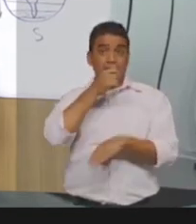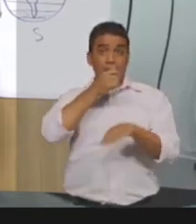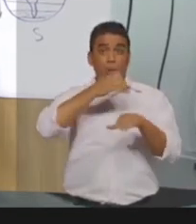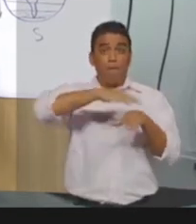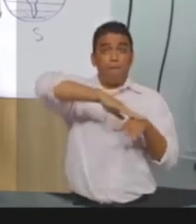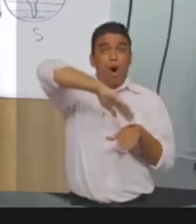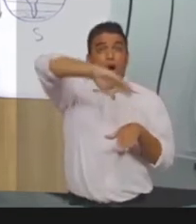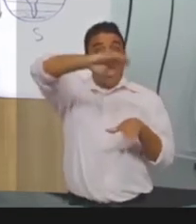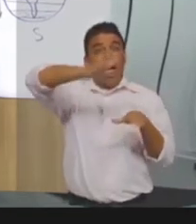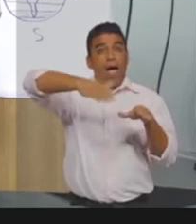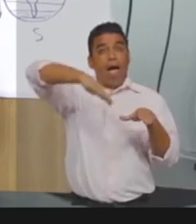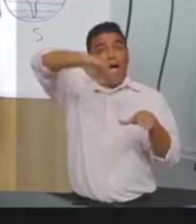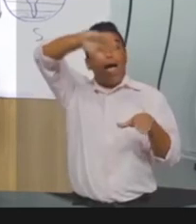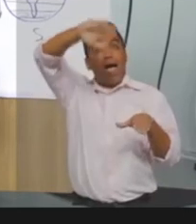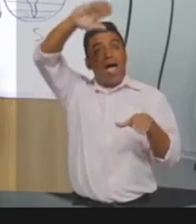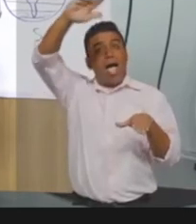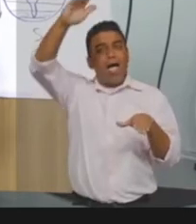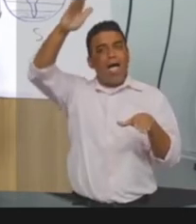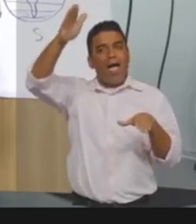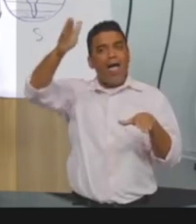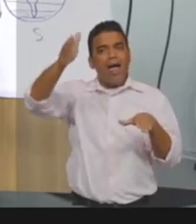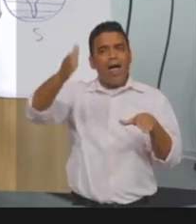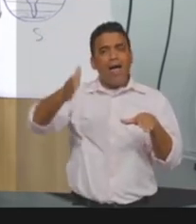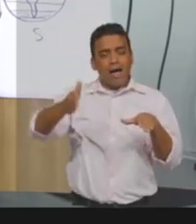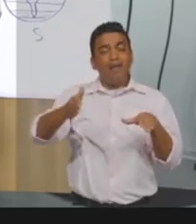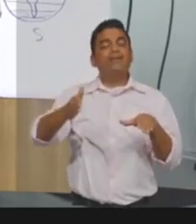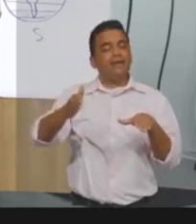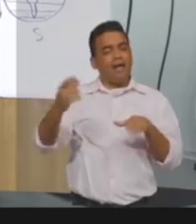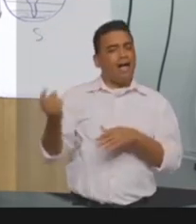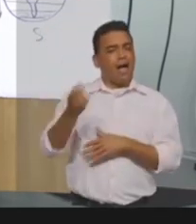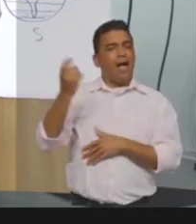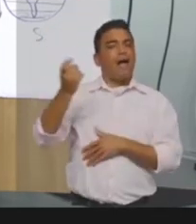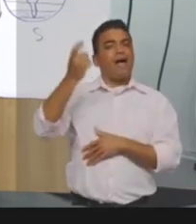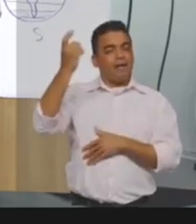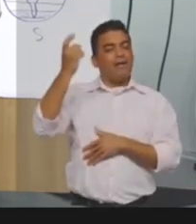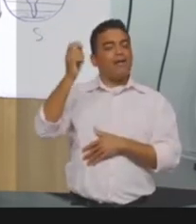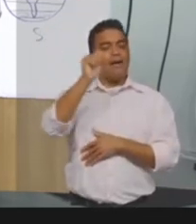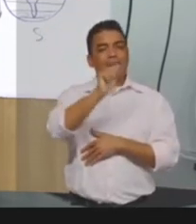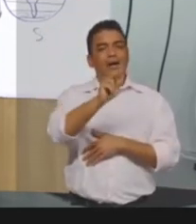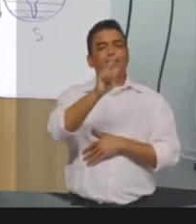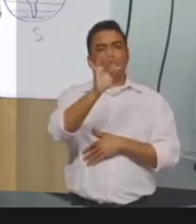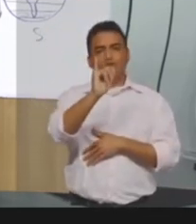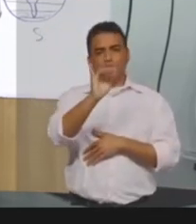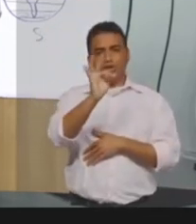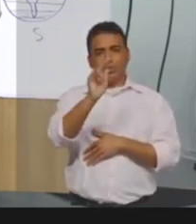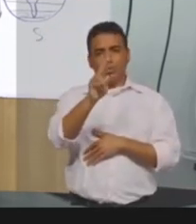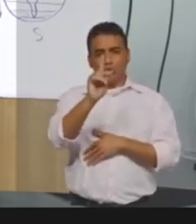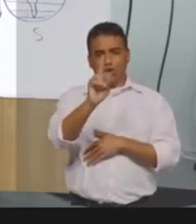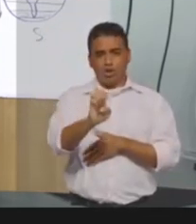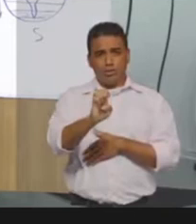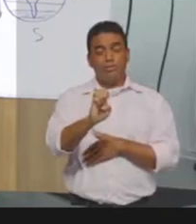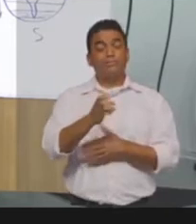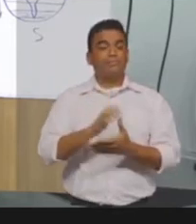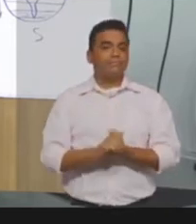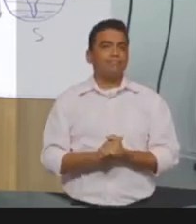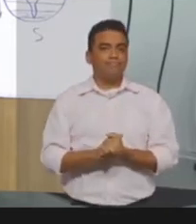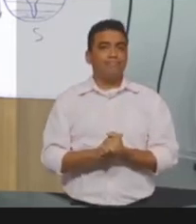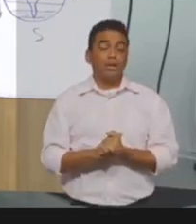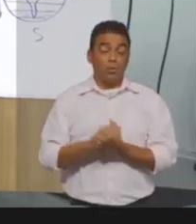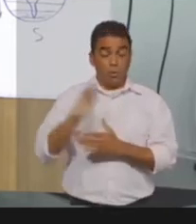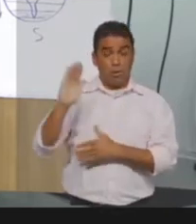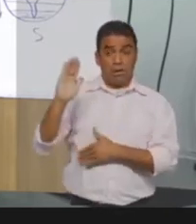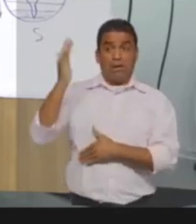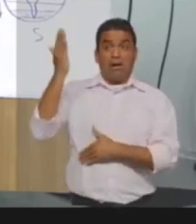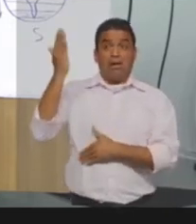outros, você tem ali grandes altitudes. A altitude, então, ela vai interferir no clima,